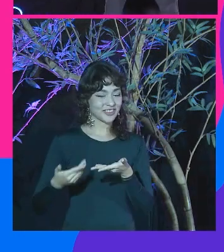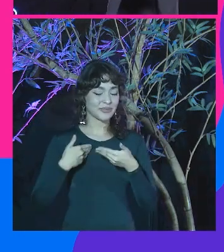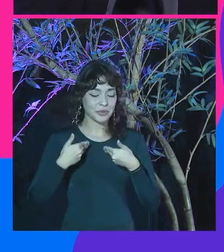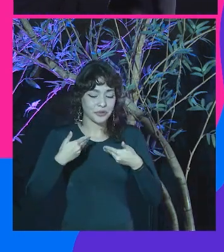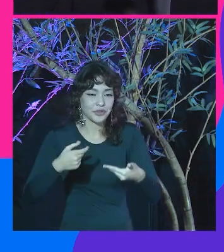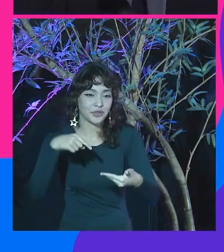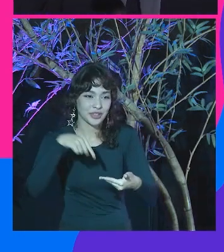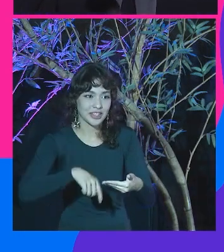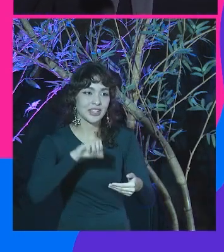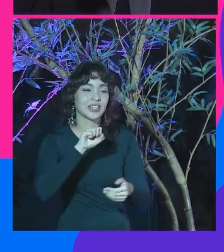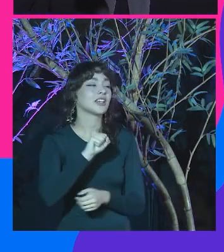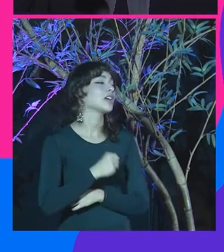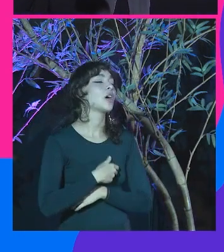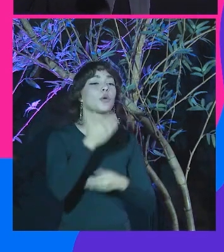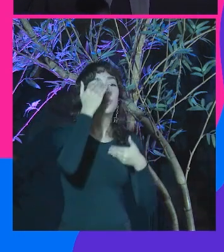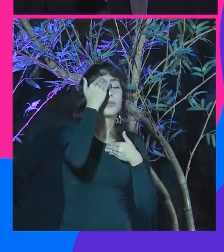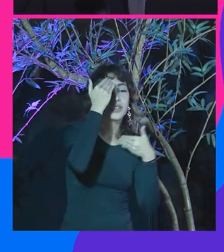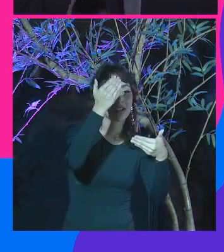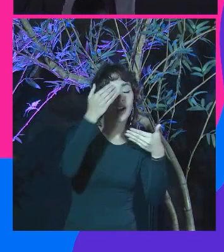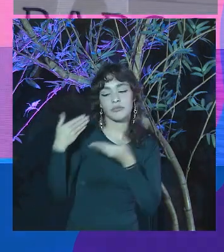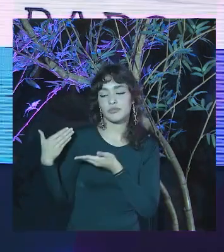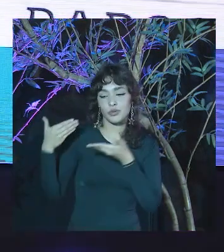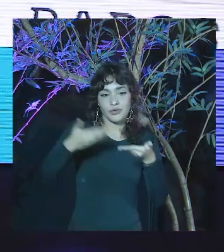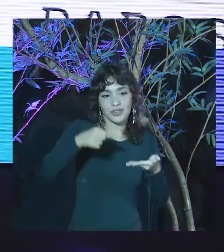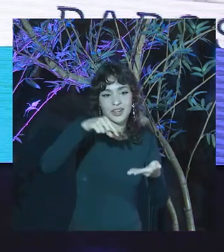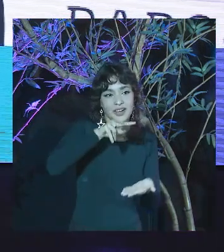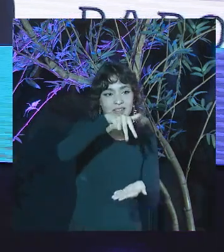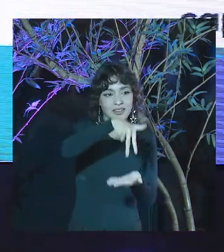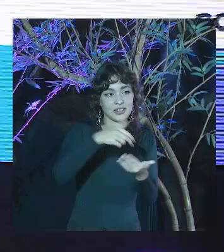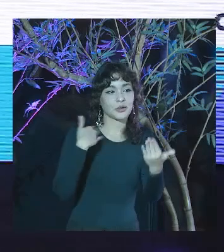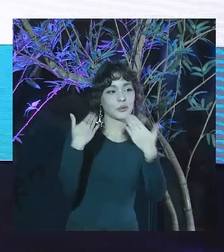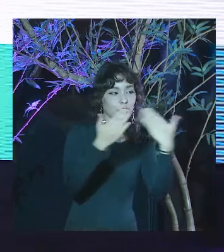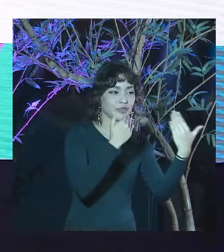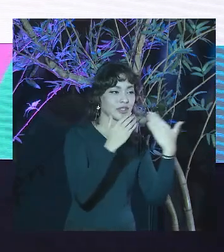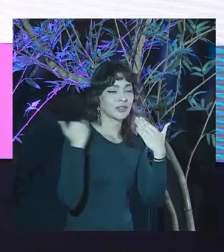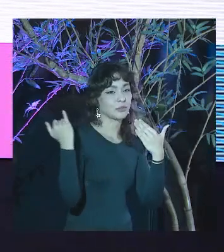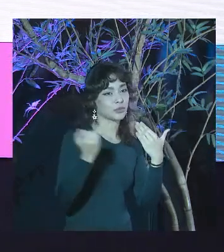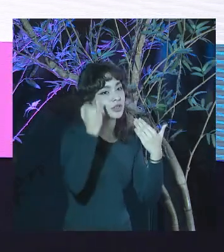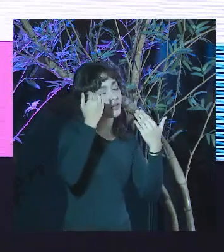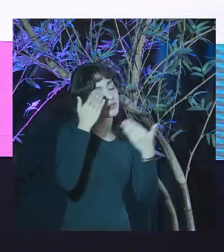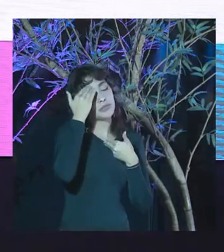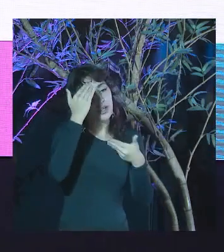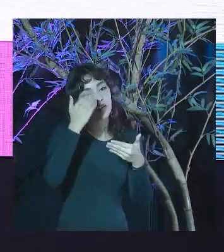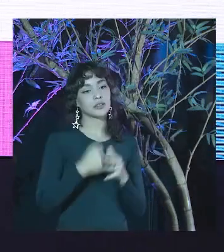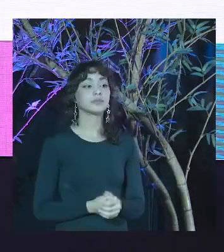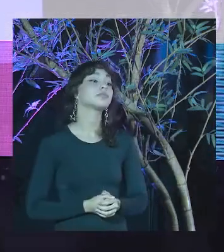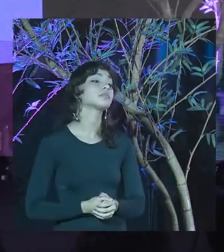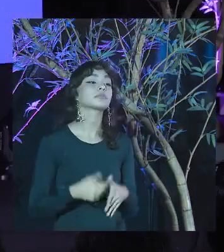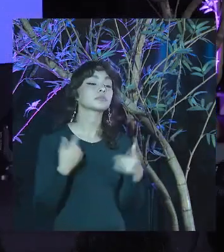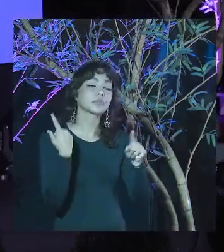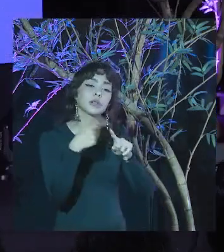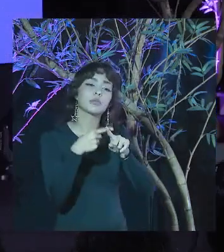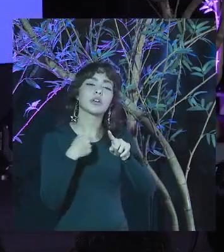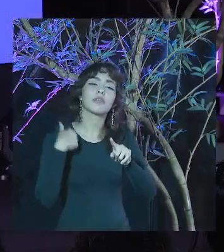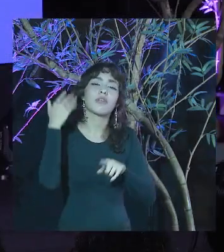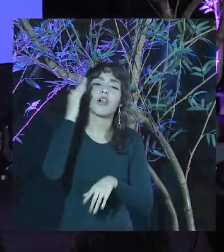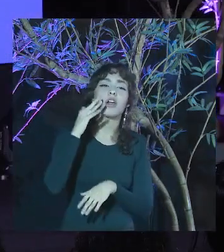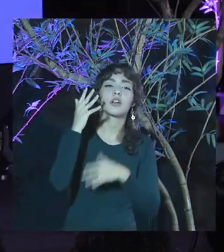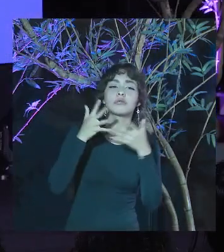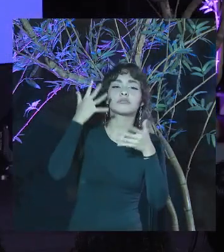Silvia especialmente. Obrigado por nos trazerem para cá, para essa conversa também. Por que eu falei em moldar